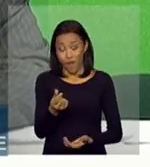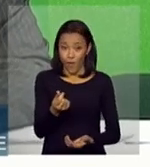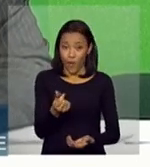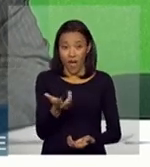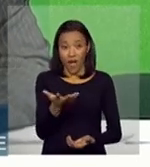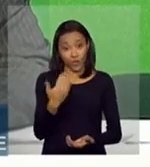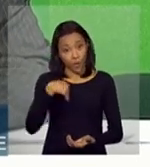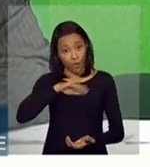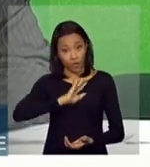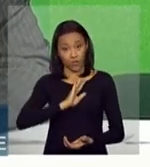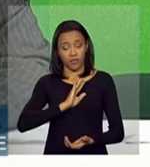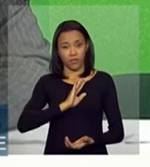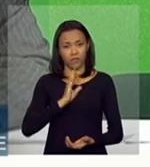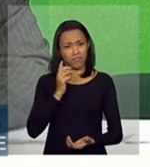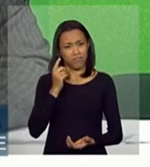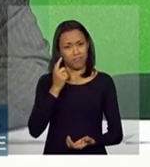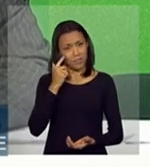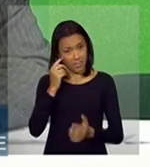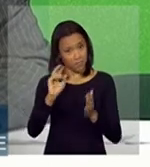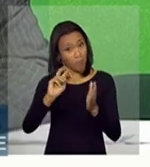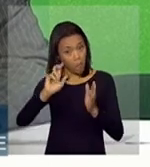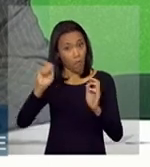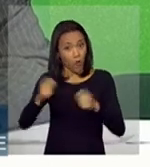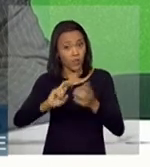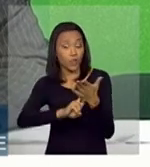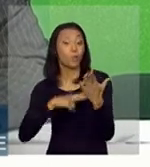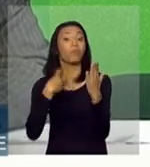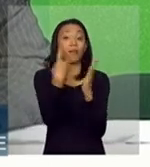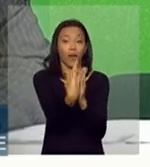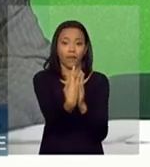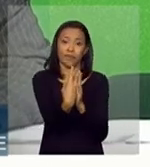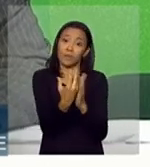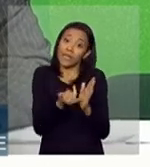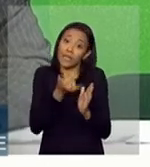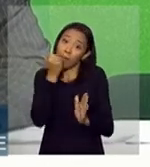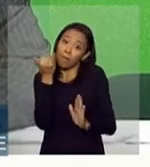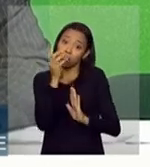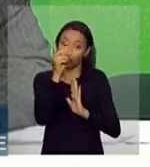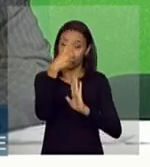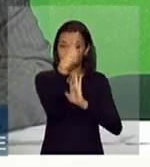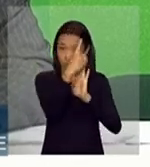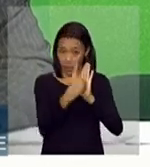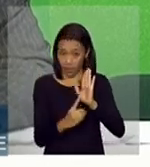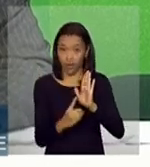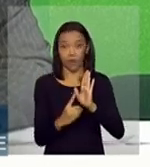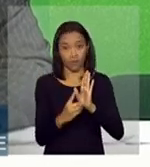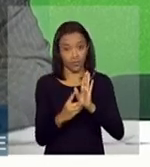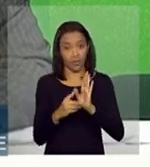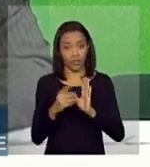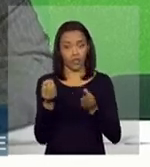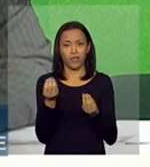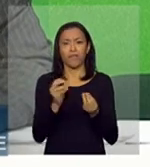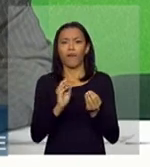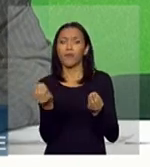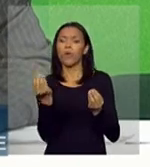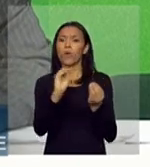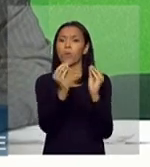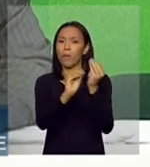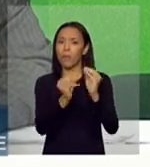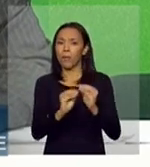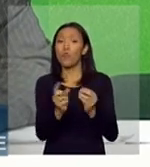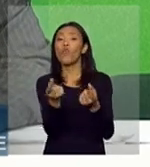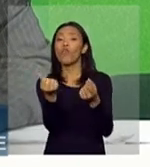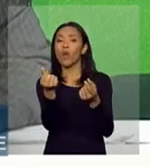a gente espera que, no mínimo, duplique, mas vai depender do decreto presidencial que vai colocar as alíquotas para cada bem